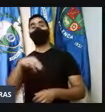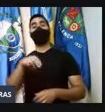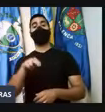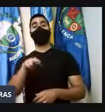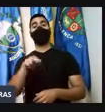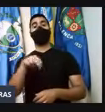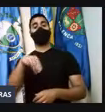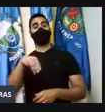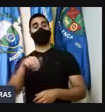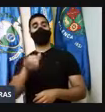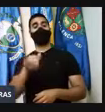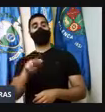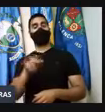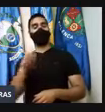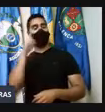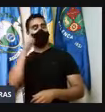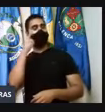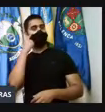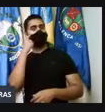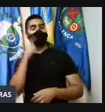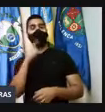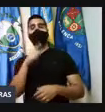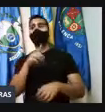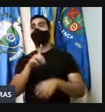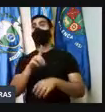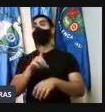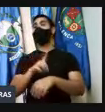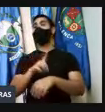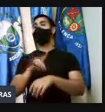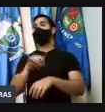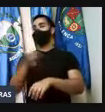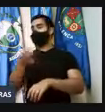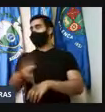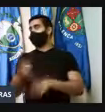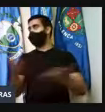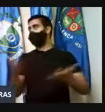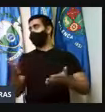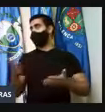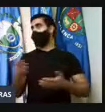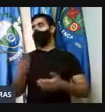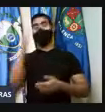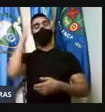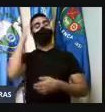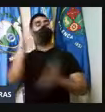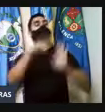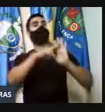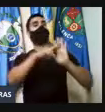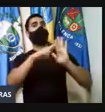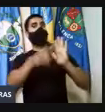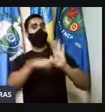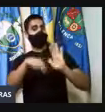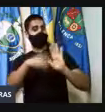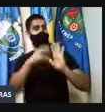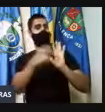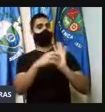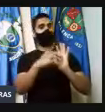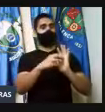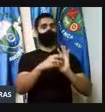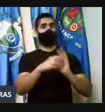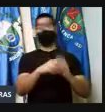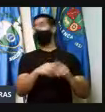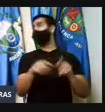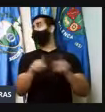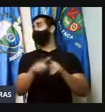vai verificar as datas exatas ali agora, ver o regimento da casa e ver